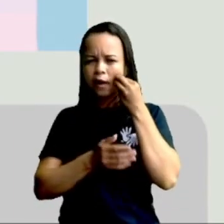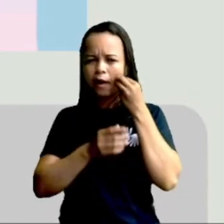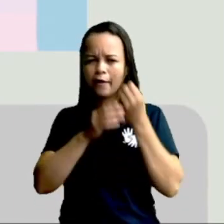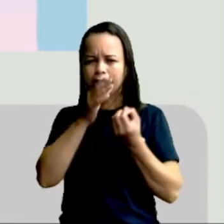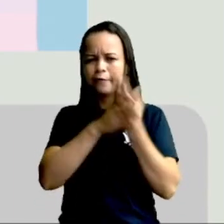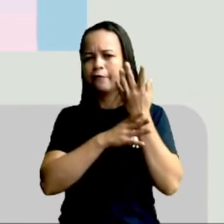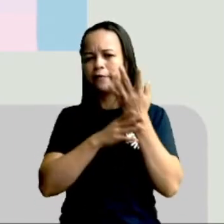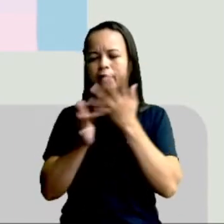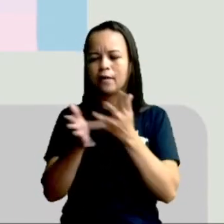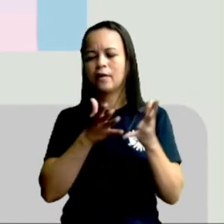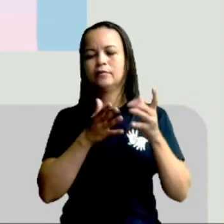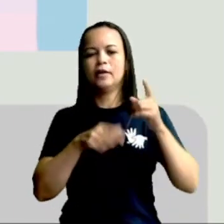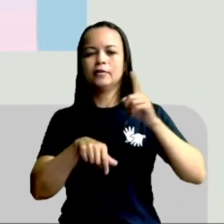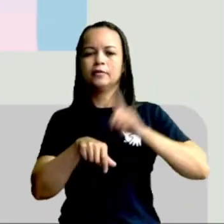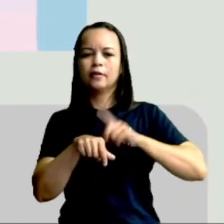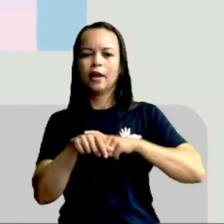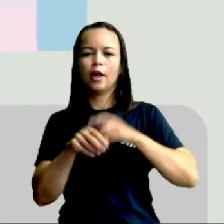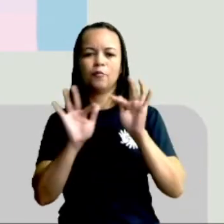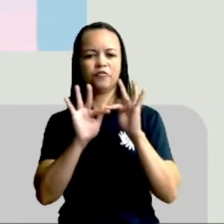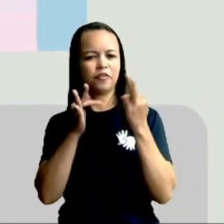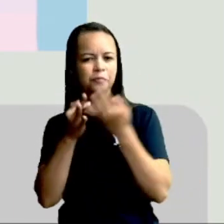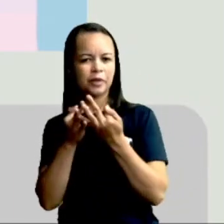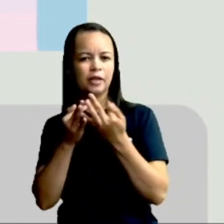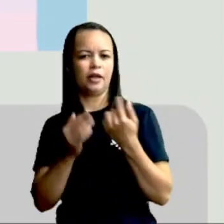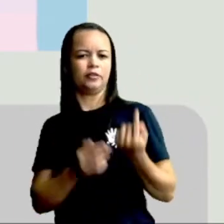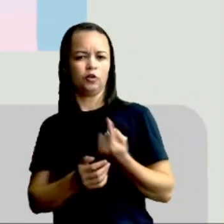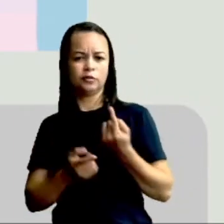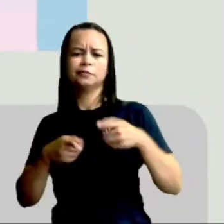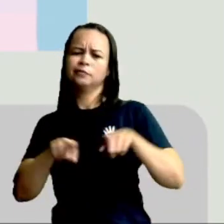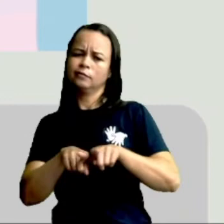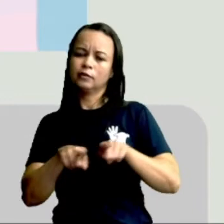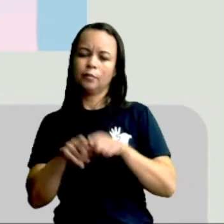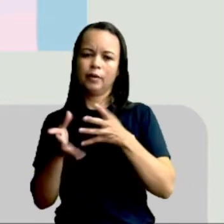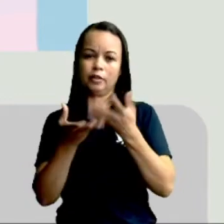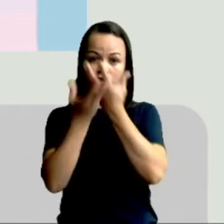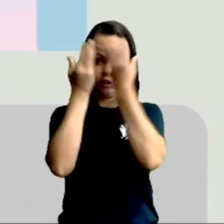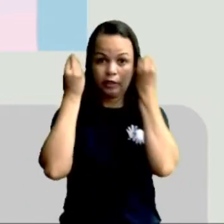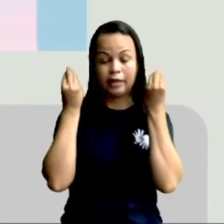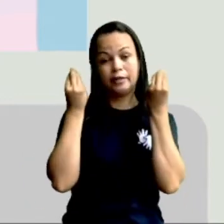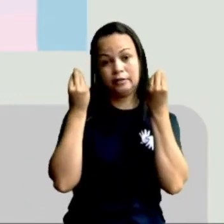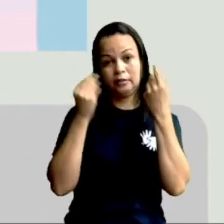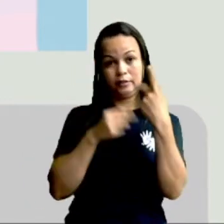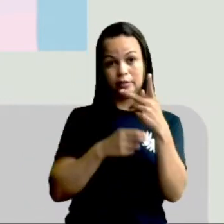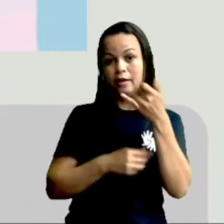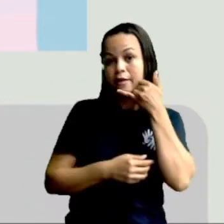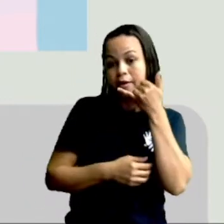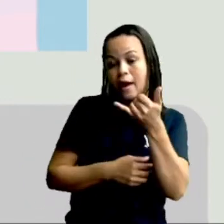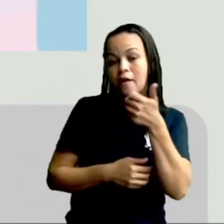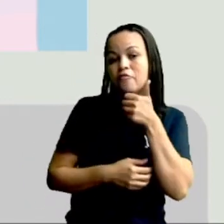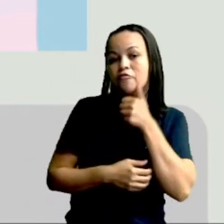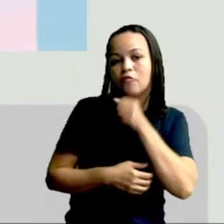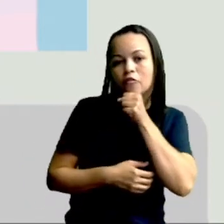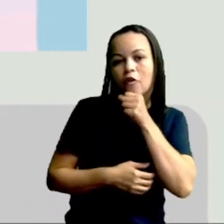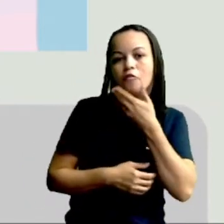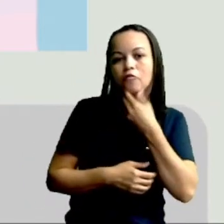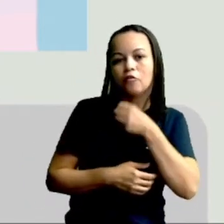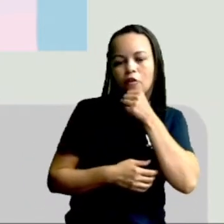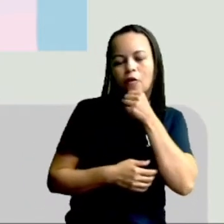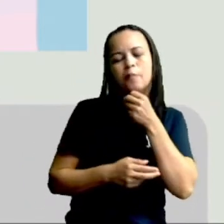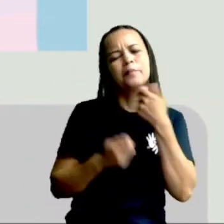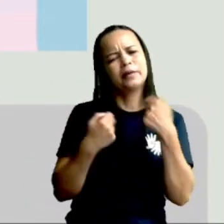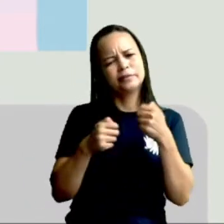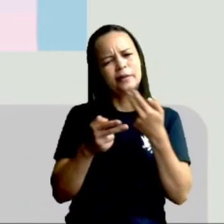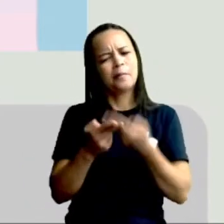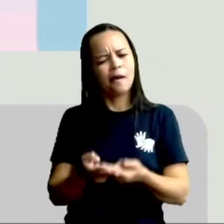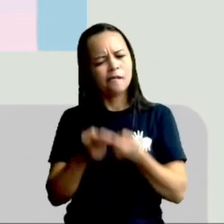tempo em família e algum tempo a sós. E não se esqueçam de ligar para os seus avós. Vão ter de ser muito